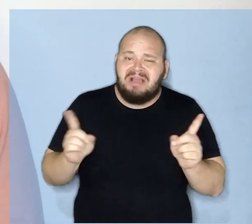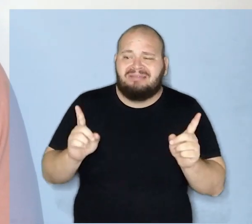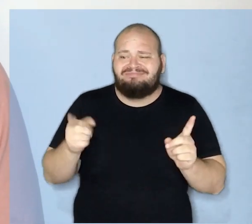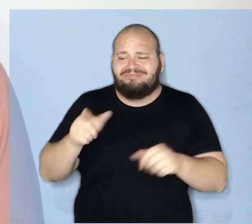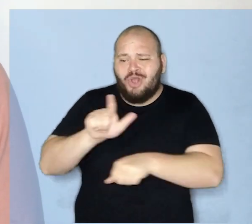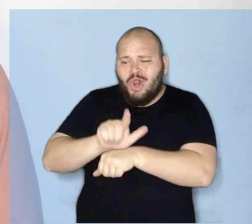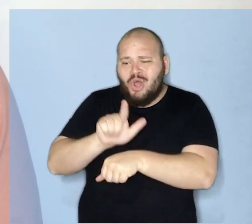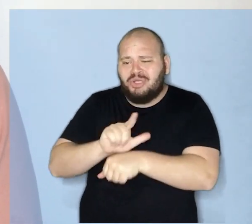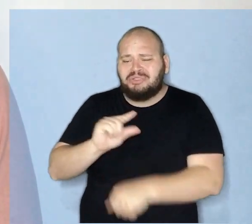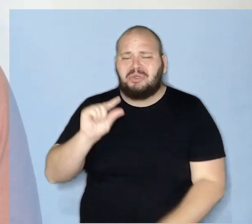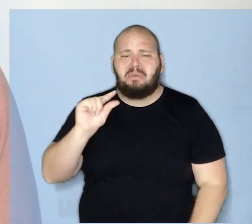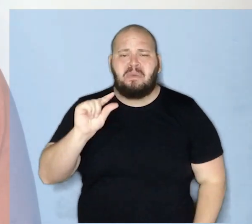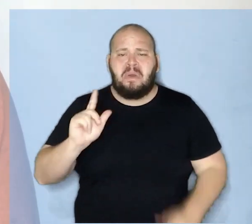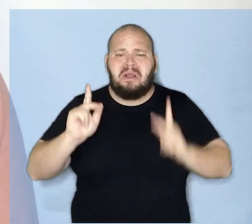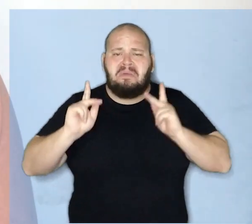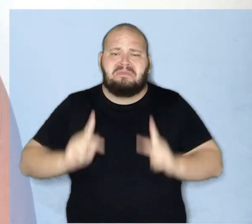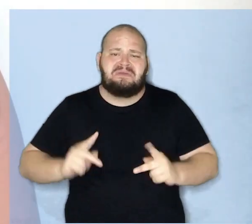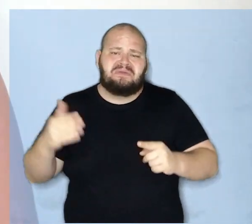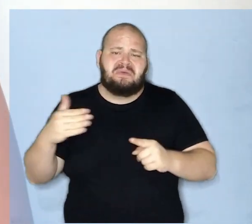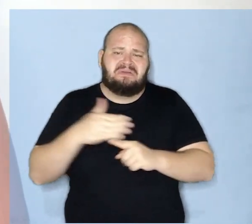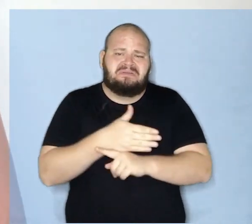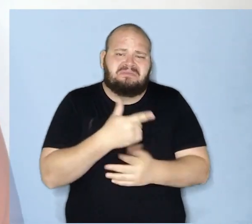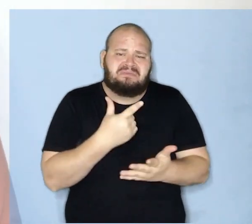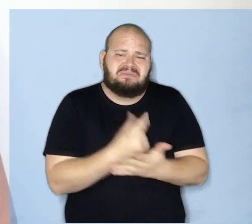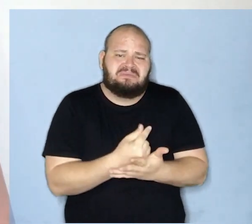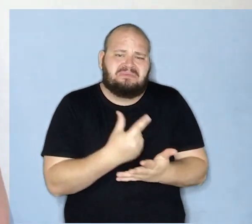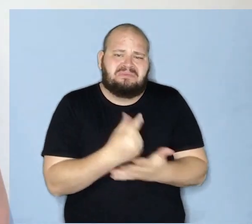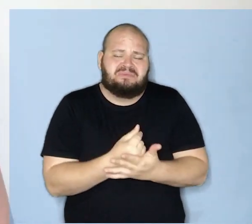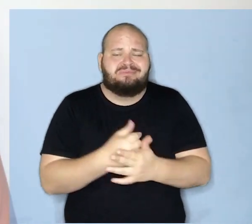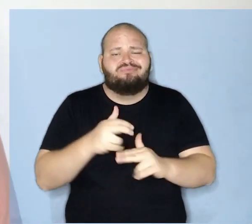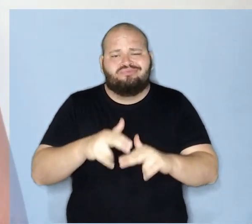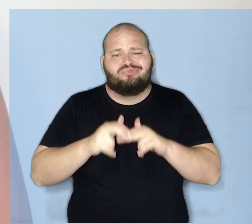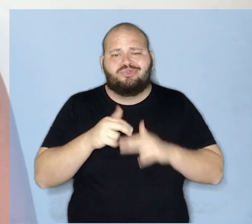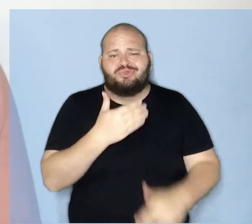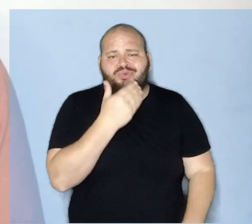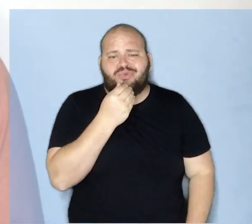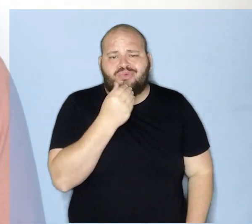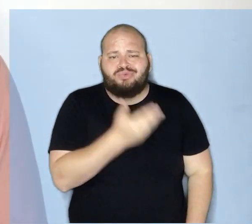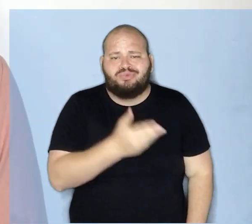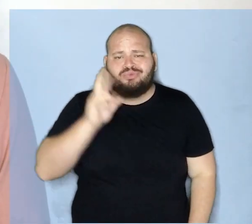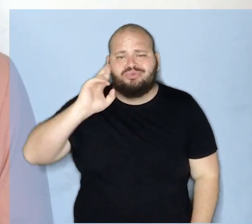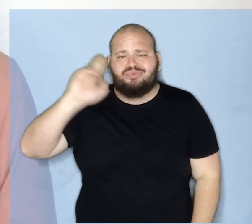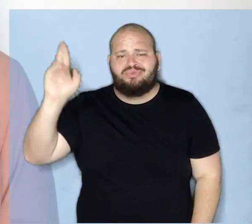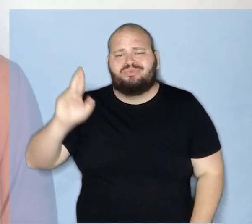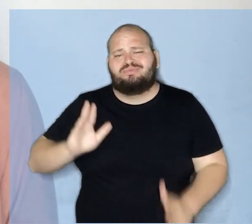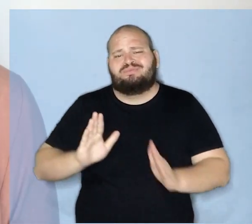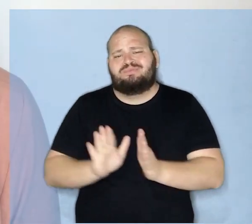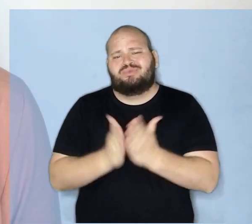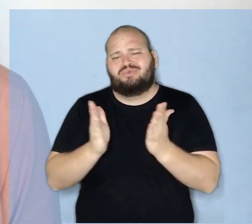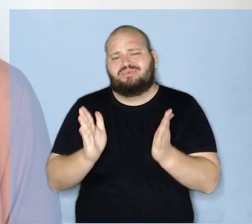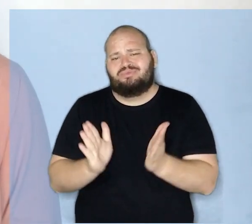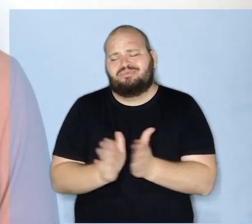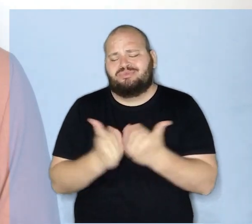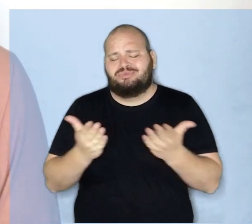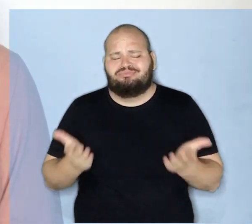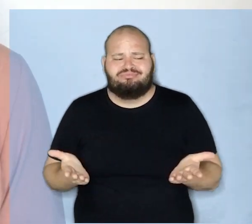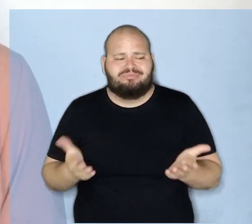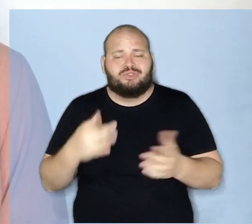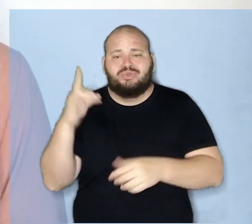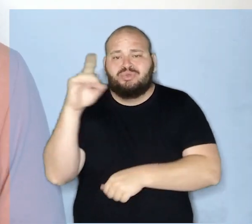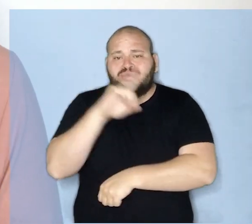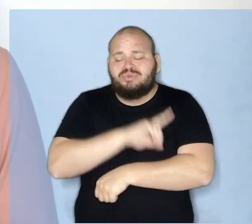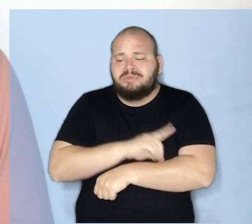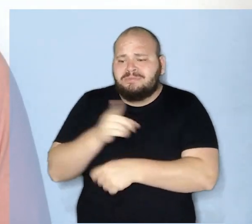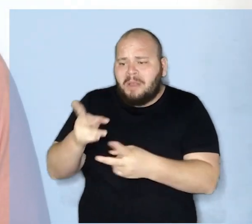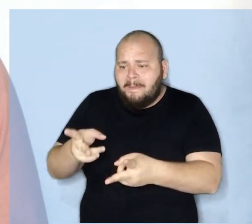e por isso ele era muito pobre. Um dia, para piorar ainda a situação, ele se deu conta que só tinha